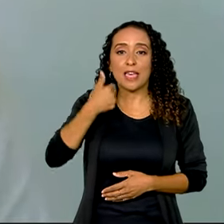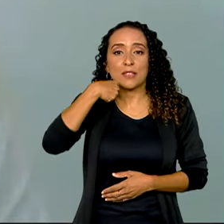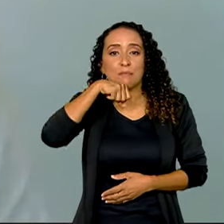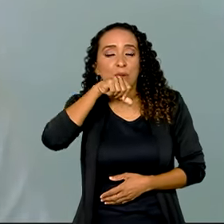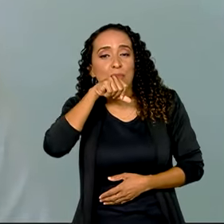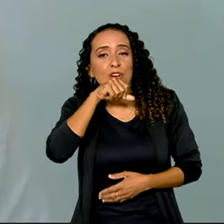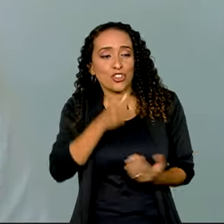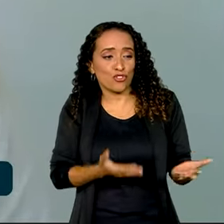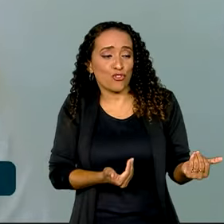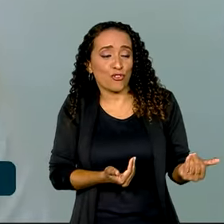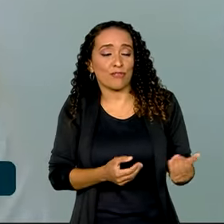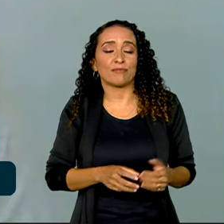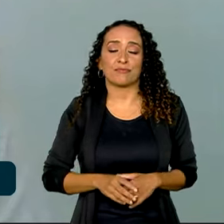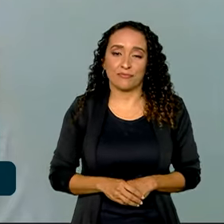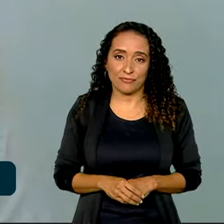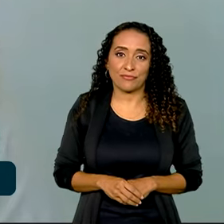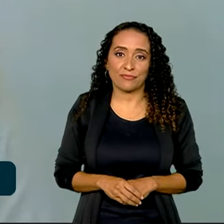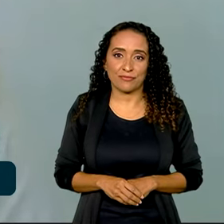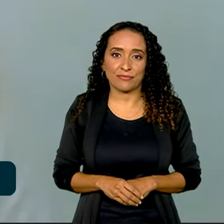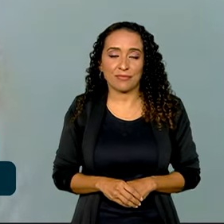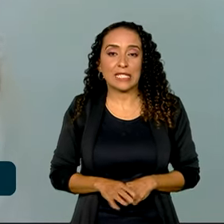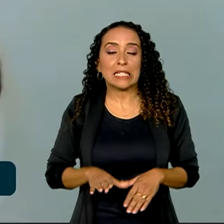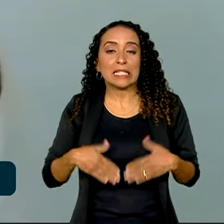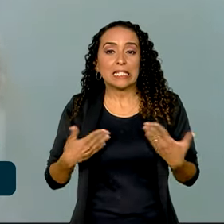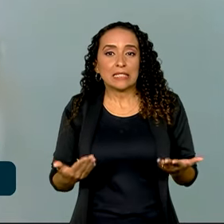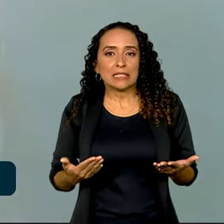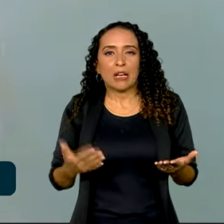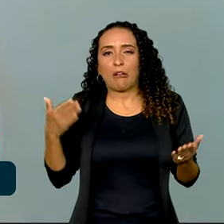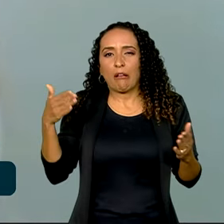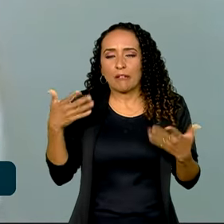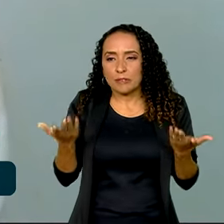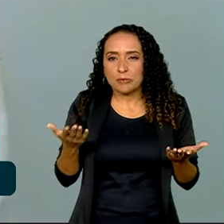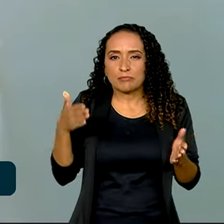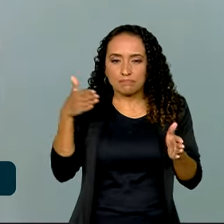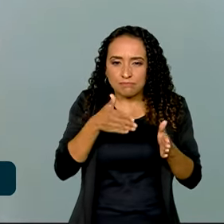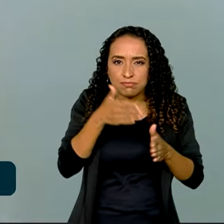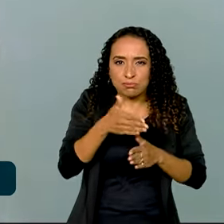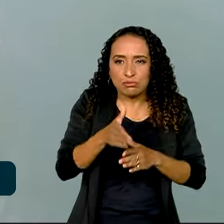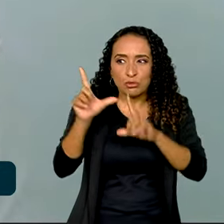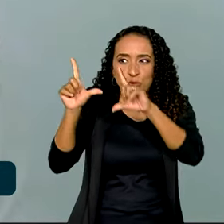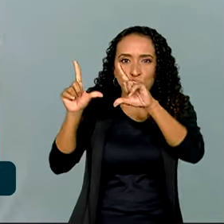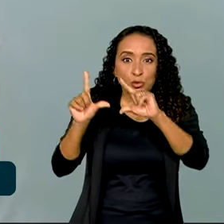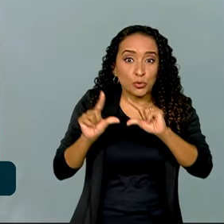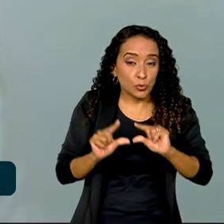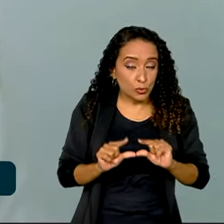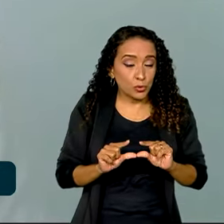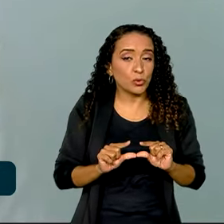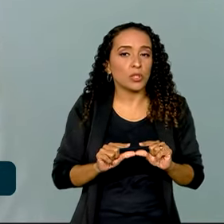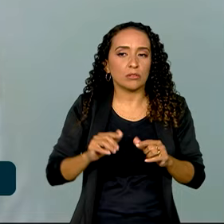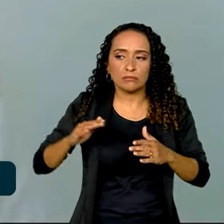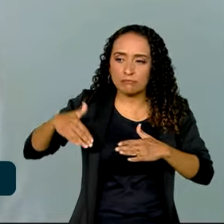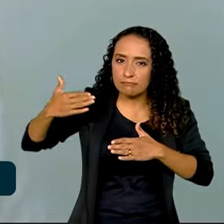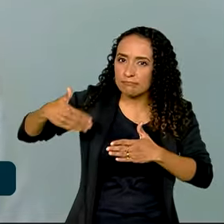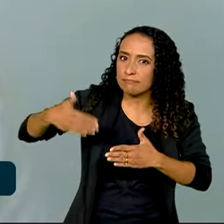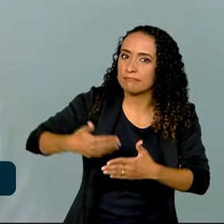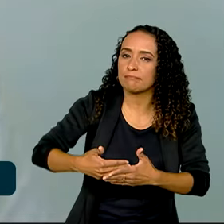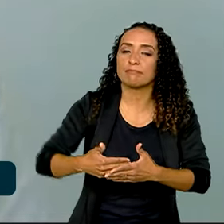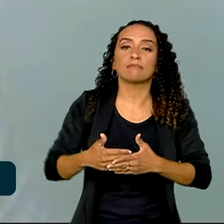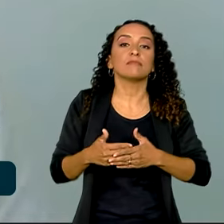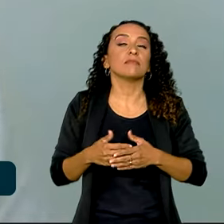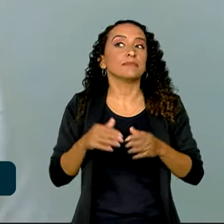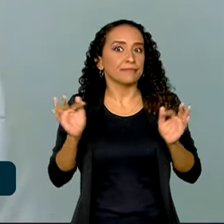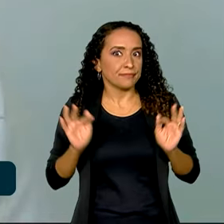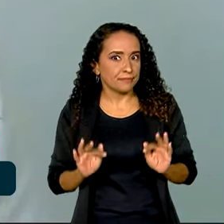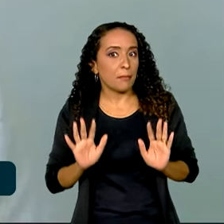adolescentes eh essa frequência ela vem diminuindo né ao longo dos anos felizmente